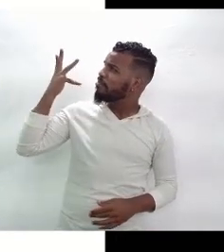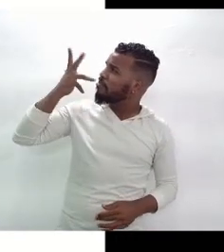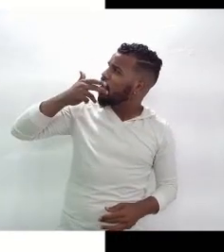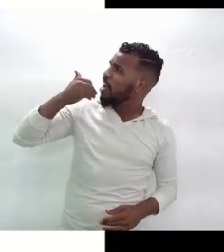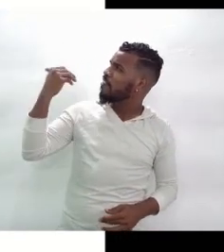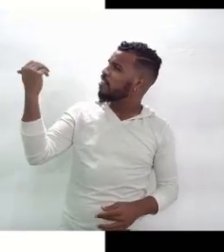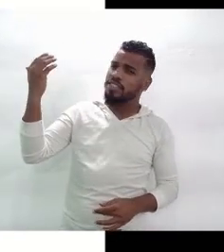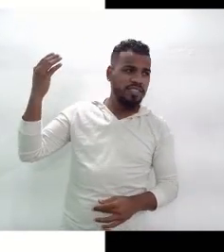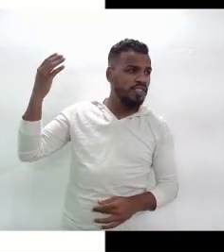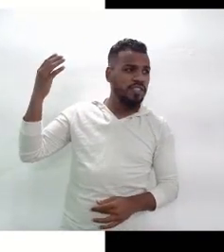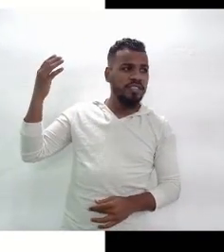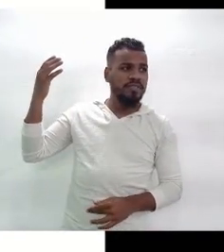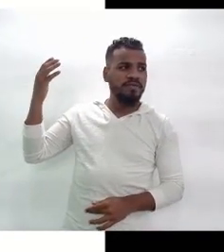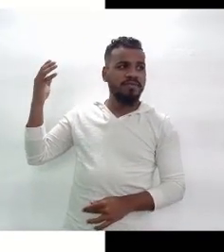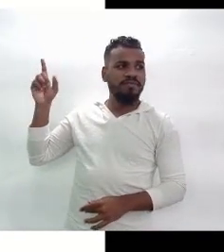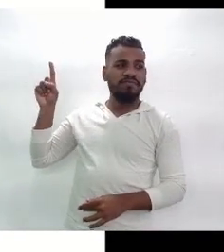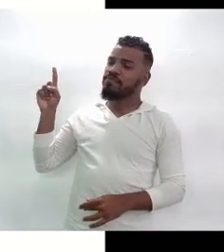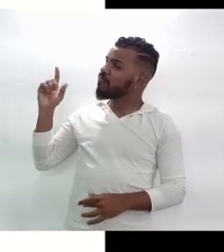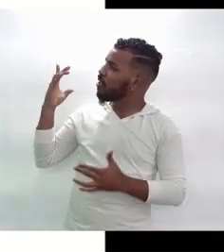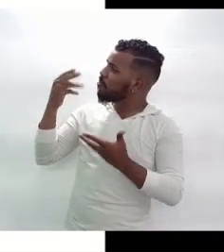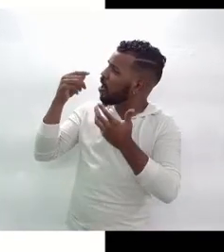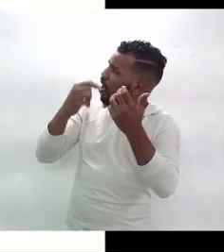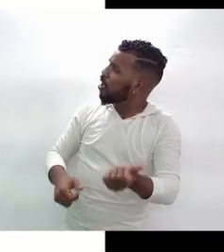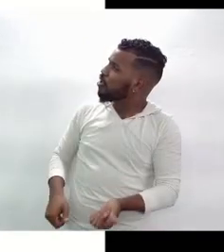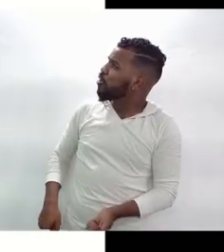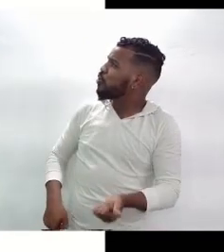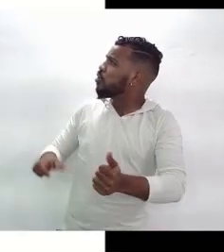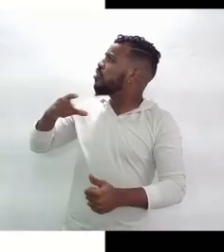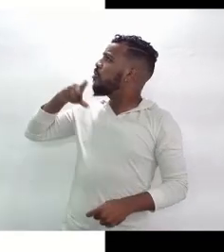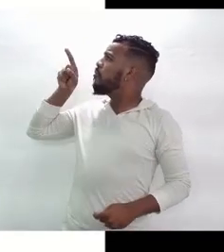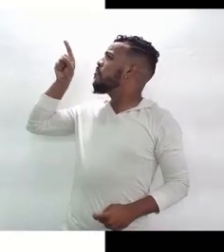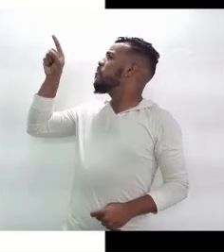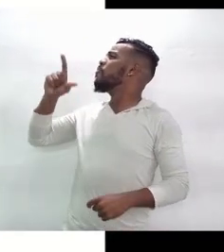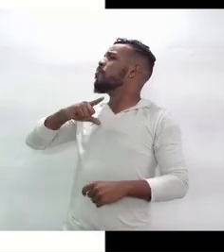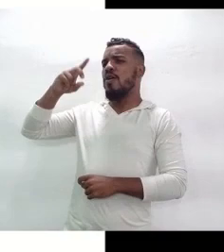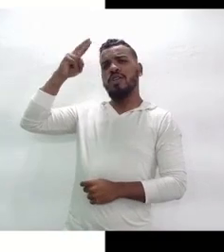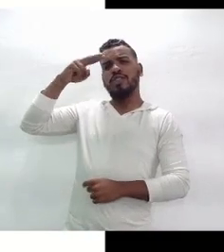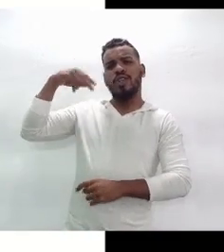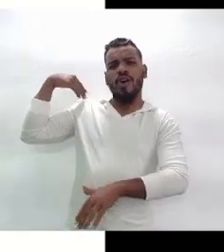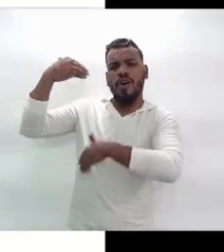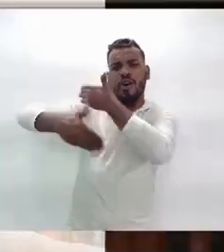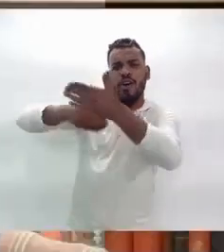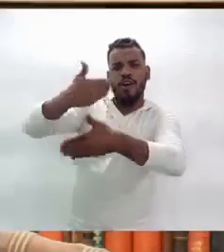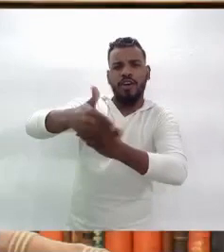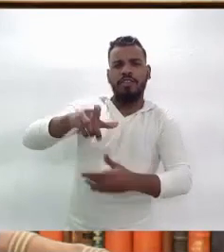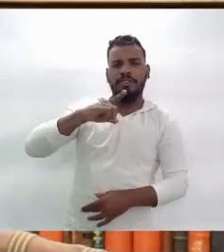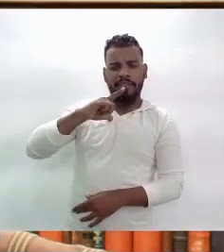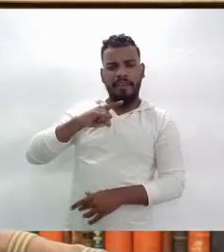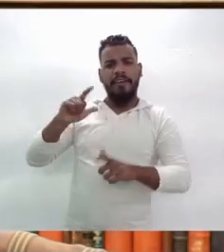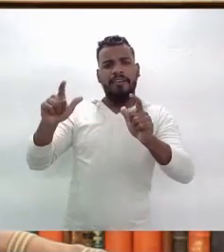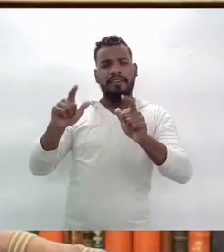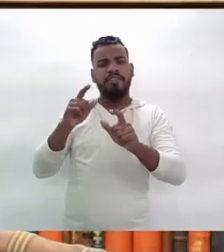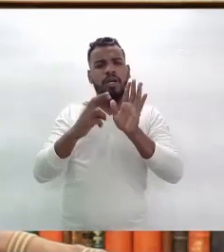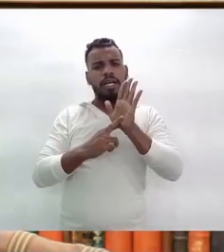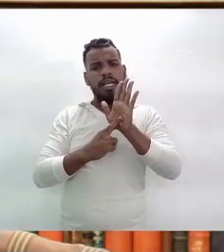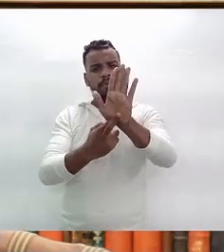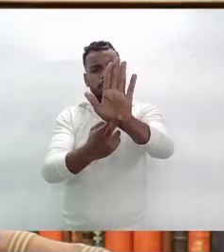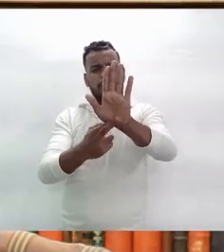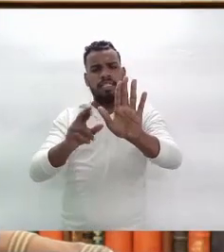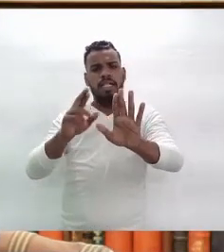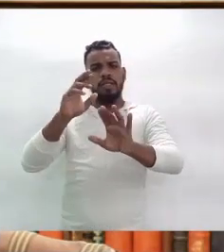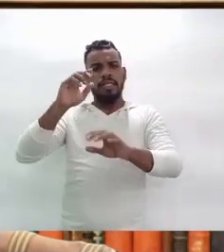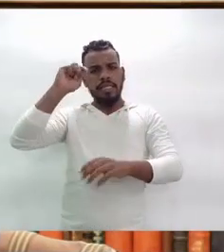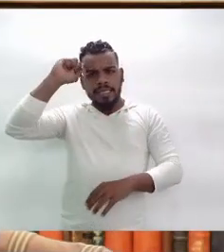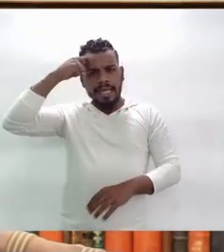as cortes. Então o maracatu ele vem historicamente de uma representação negra,